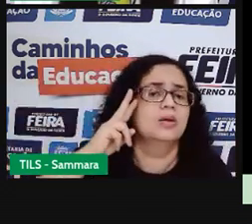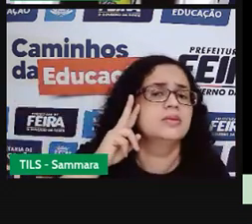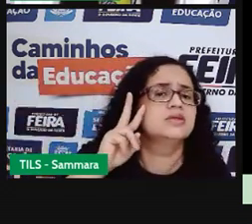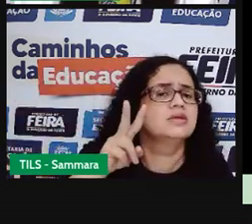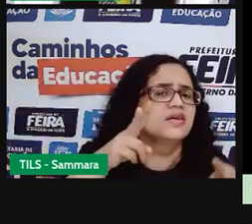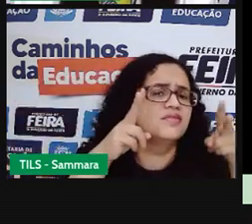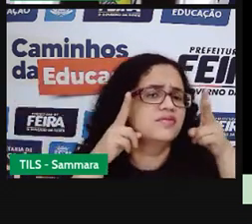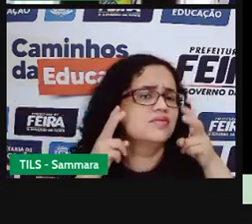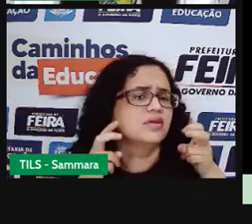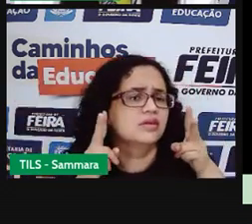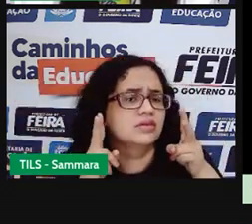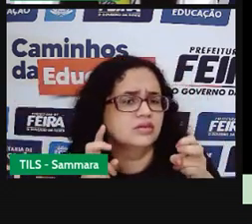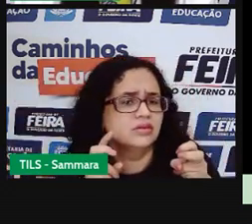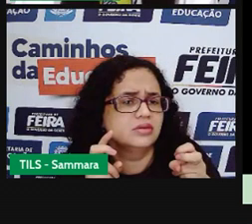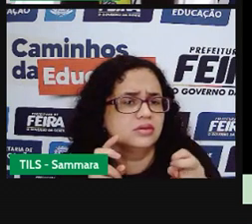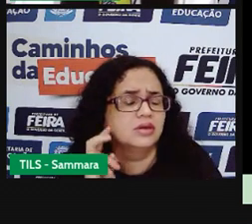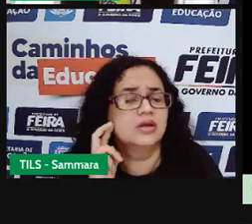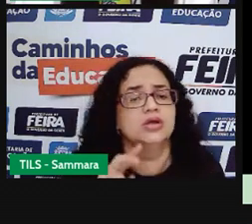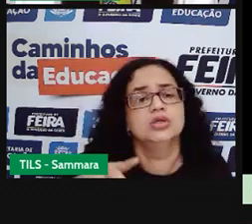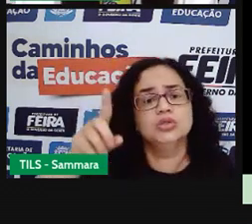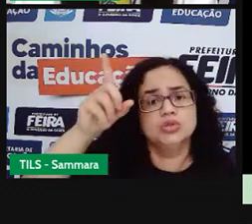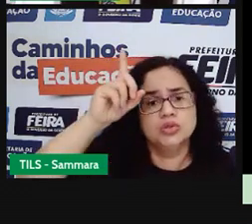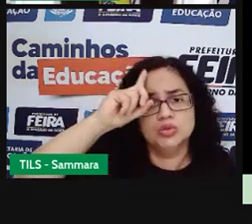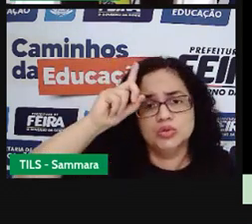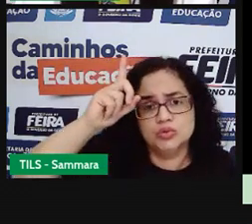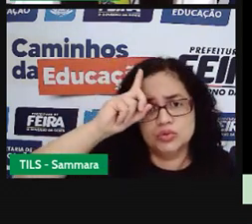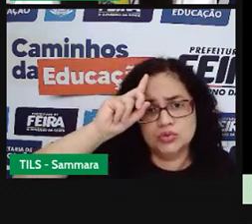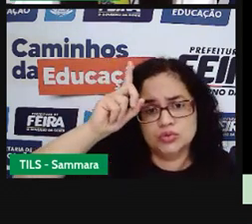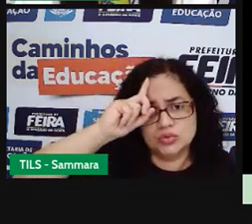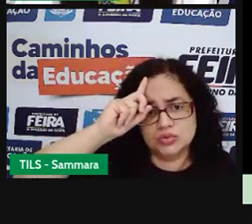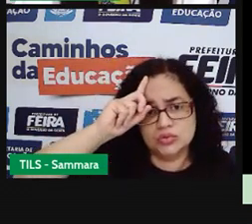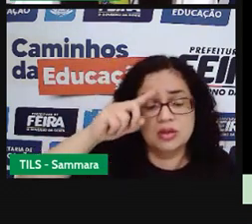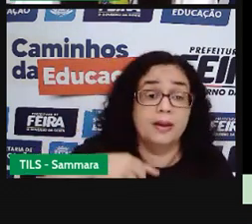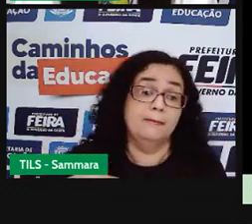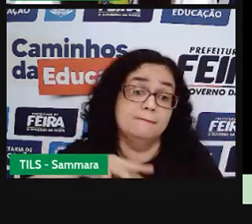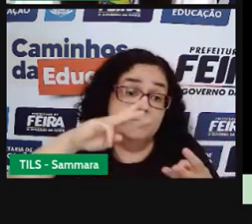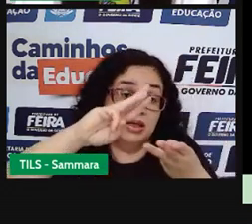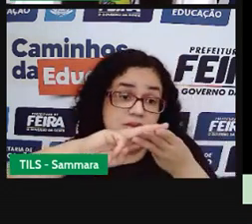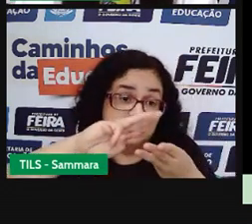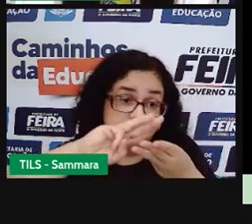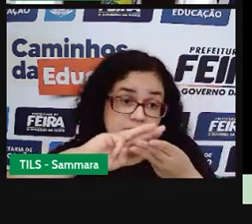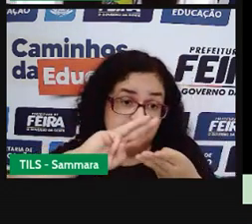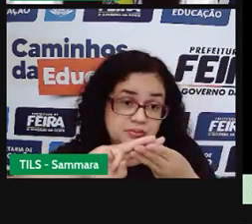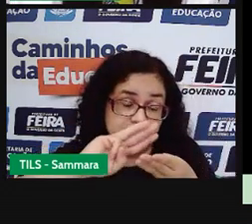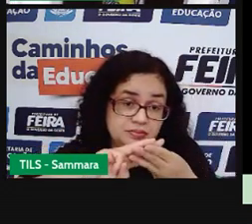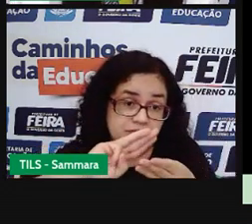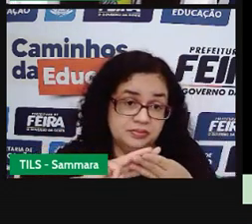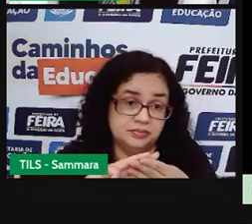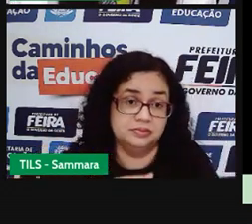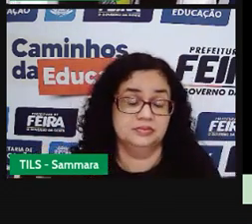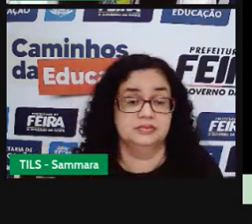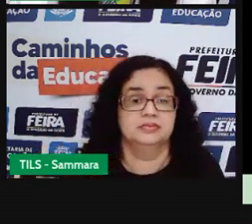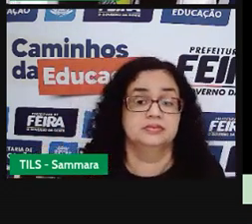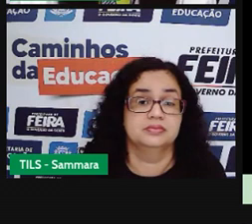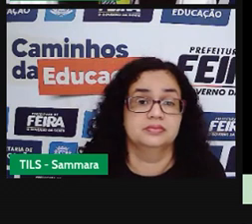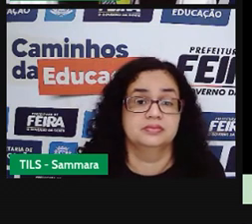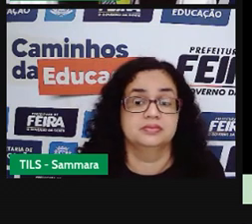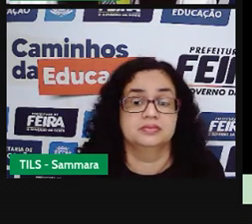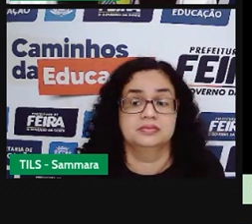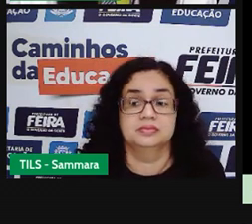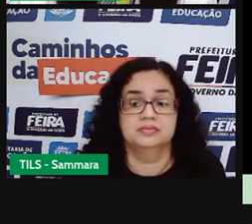aí nos objetos do nosso dia a dia a matemática né A geometria e participa